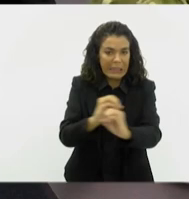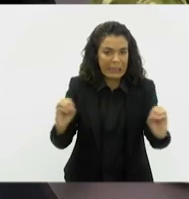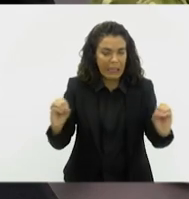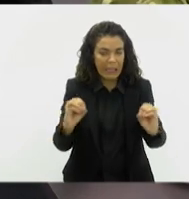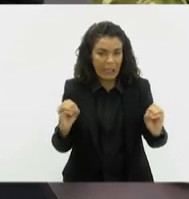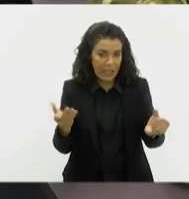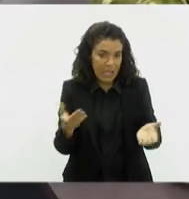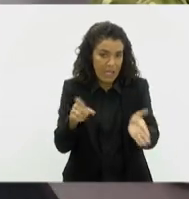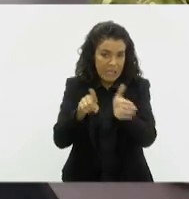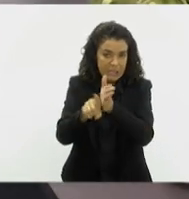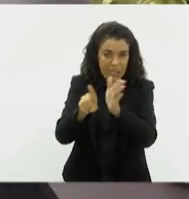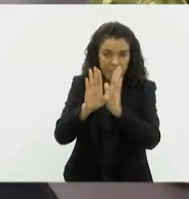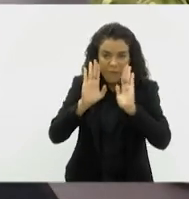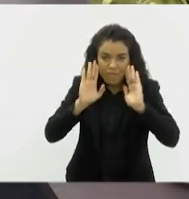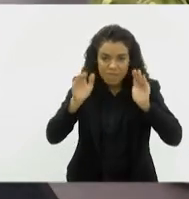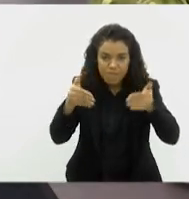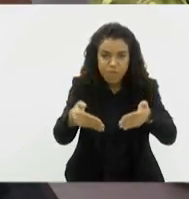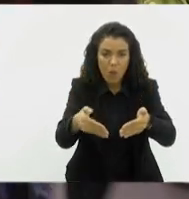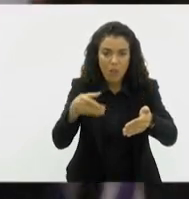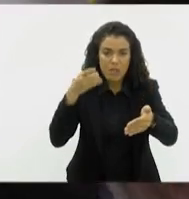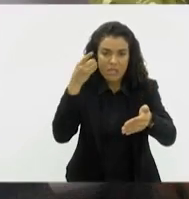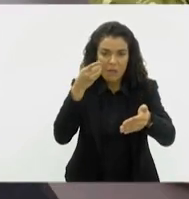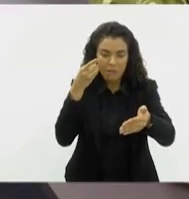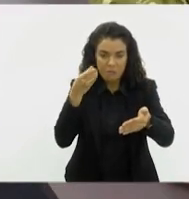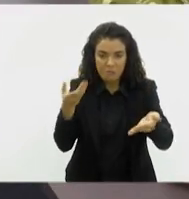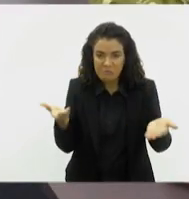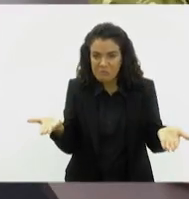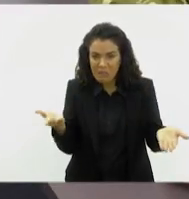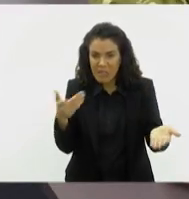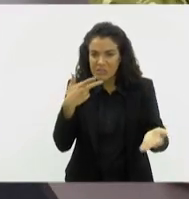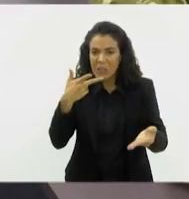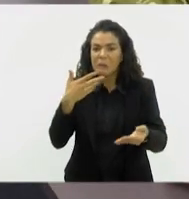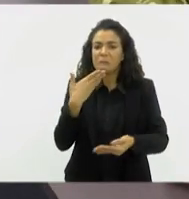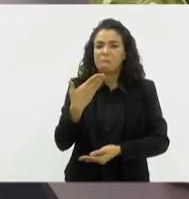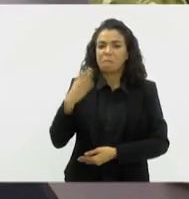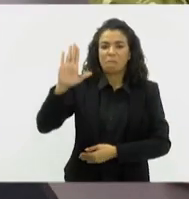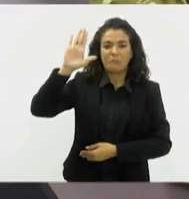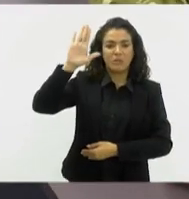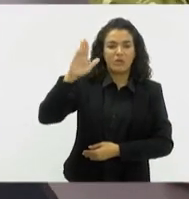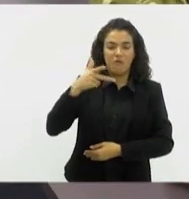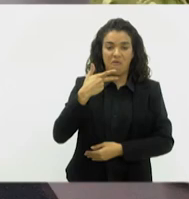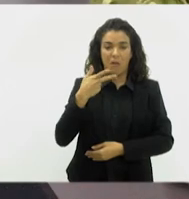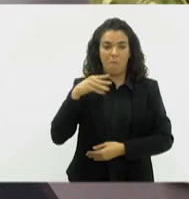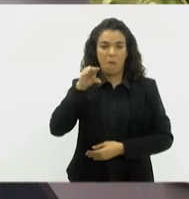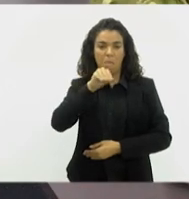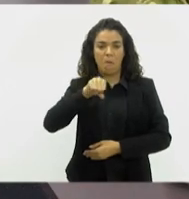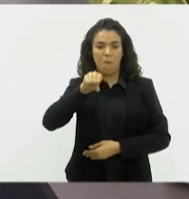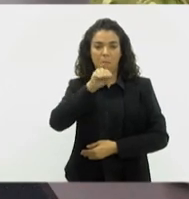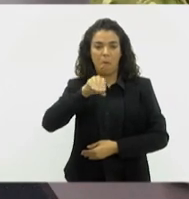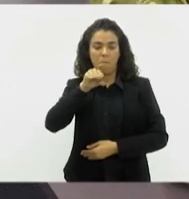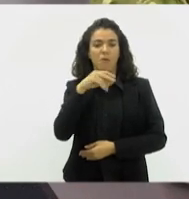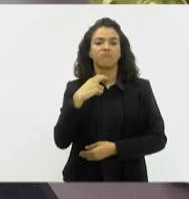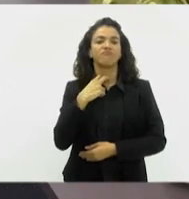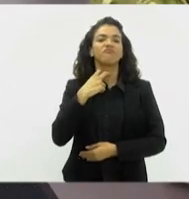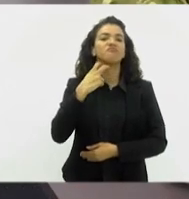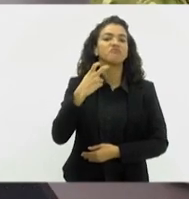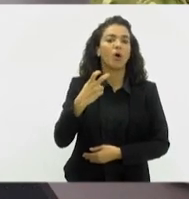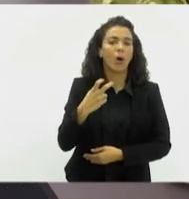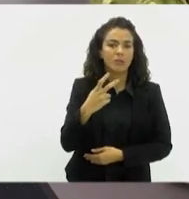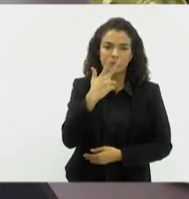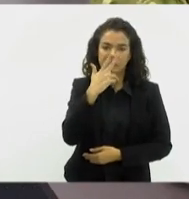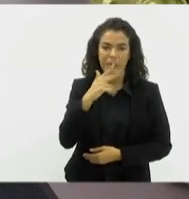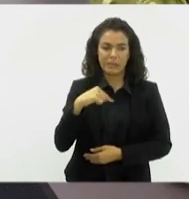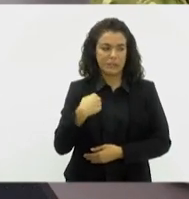a sabatina é restrita aos deputados da comissão, a senhora fala num tom como se nós estivéssemos fazendo algo